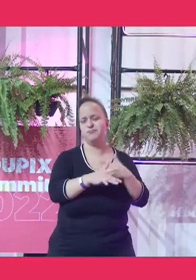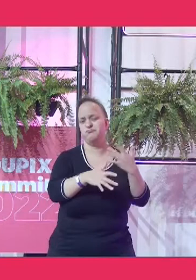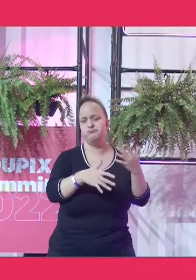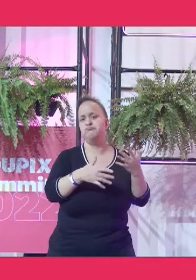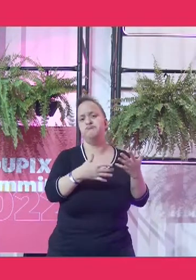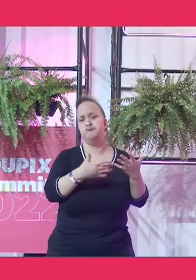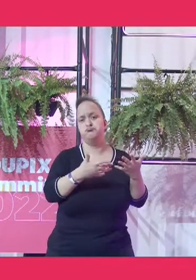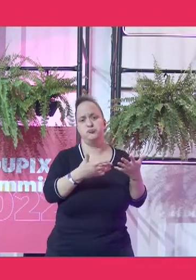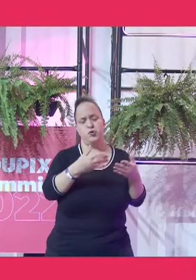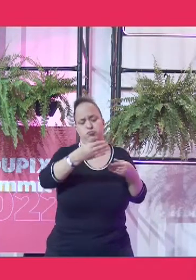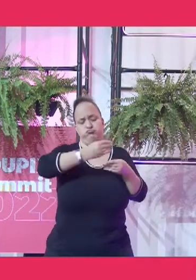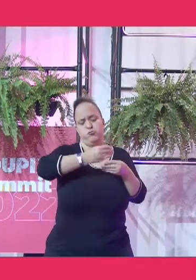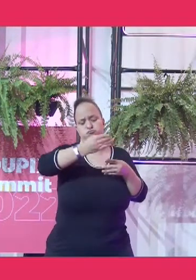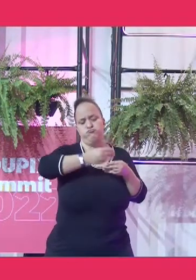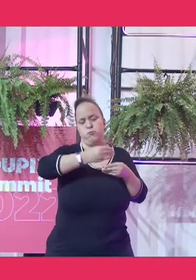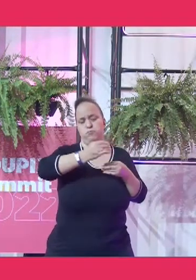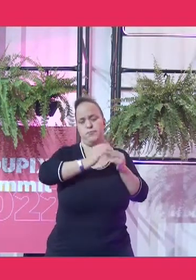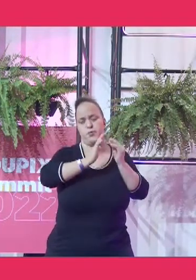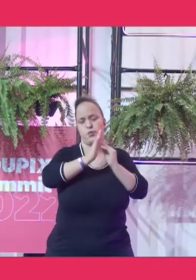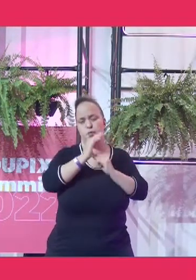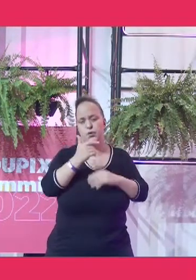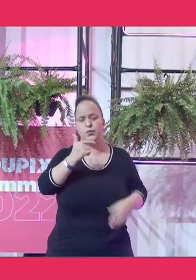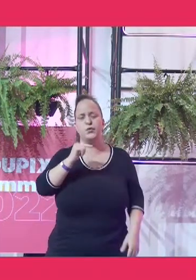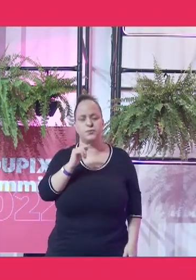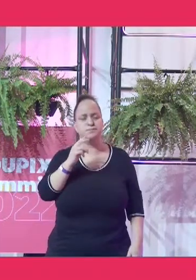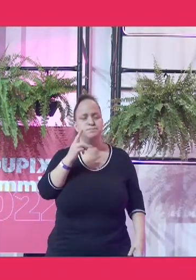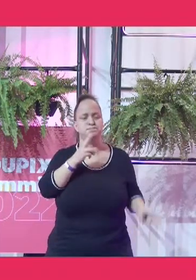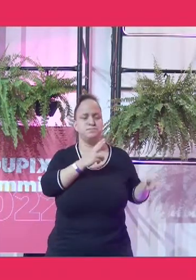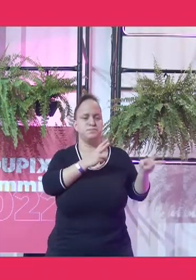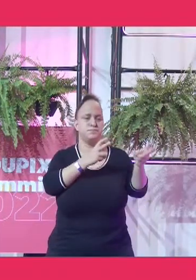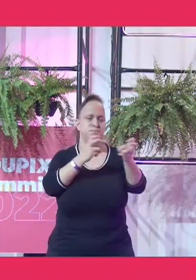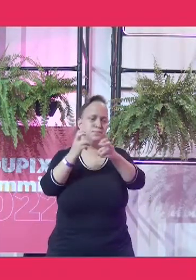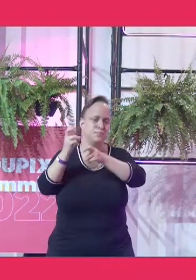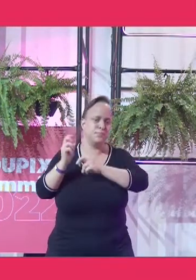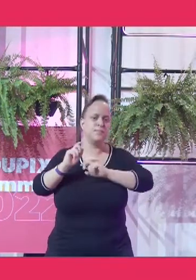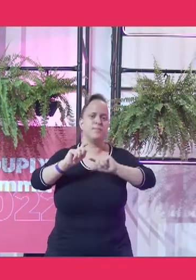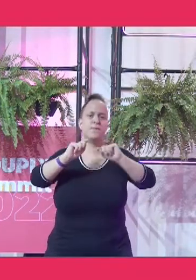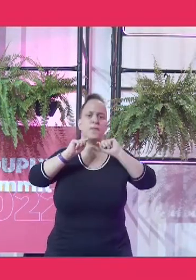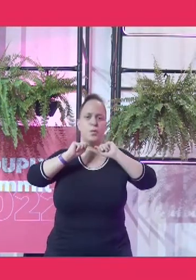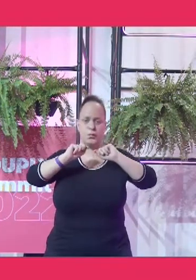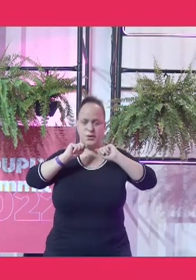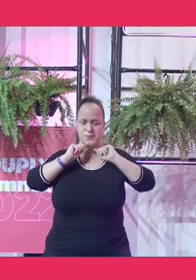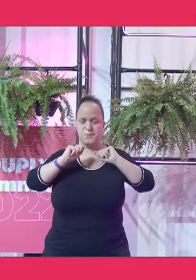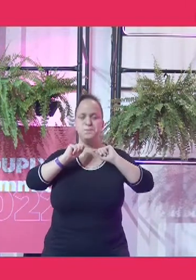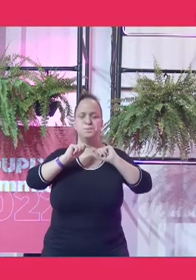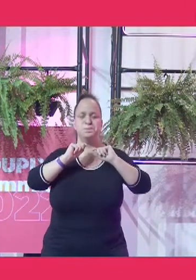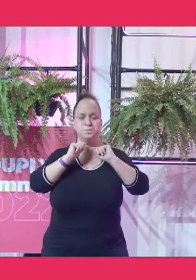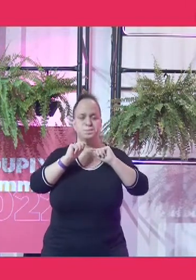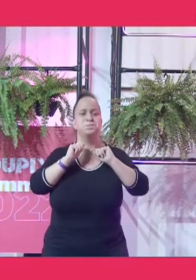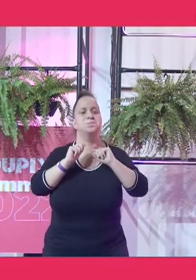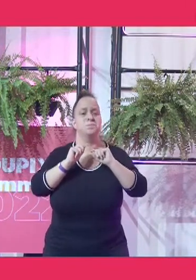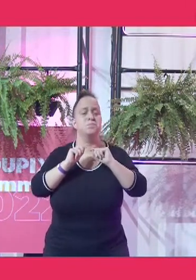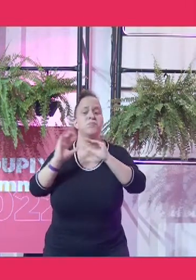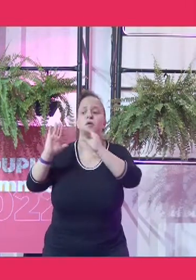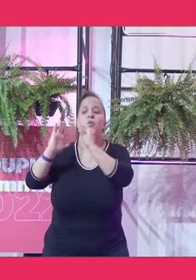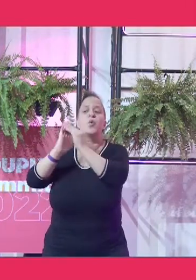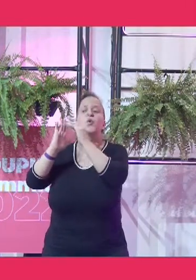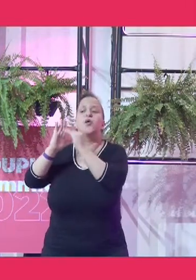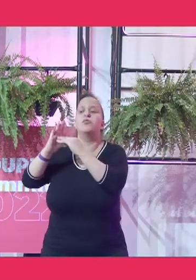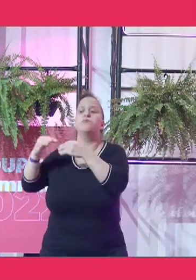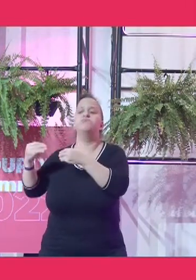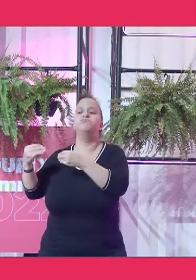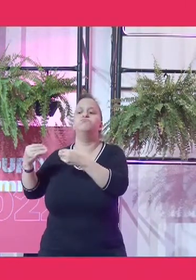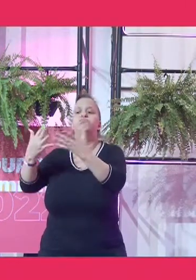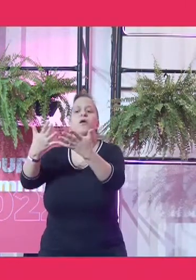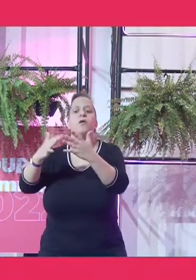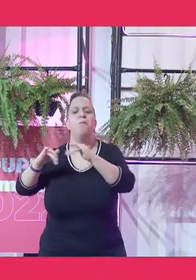de conteúdo, assim. E uma coisa que eu vejo acontecer é a forma como o conteúdo ele é entregue para as pessoas,